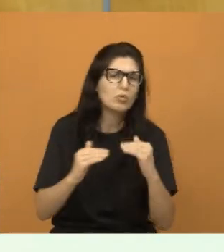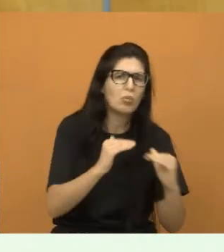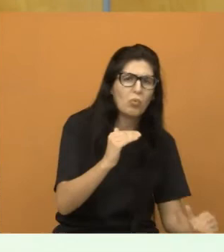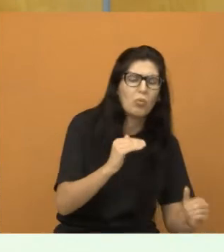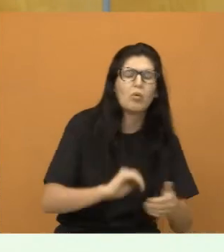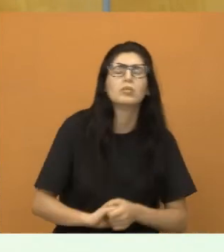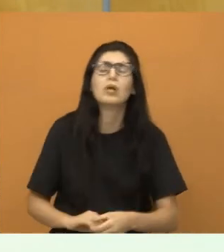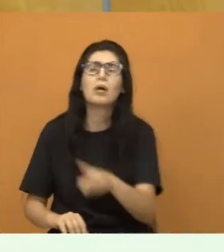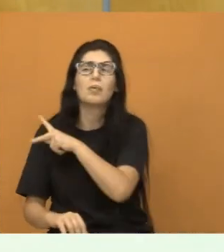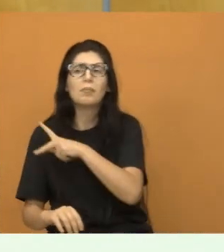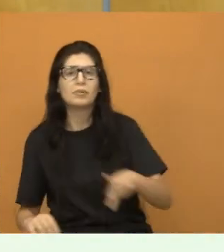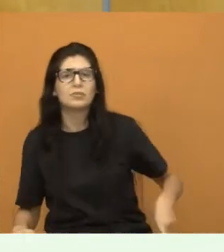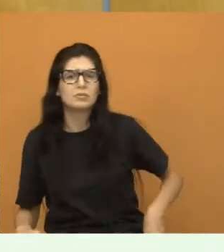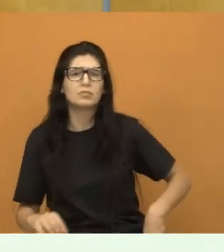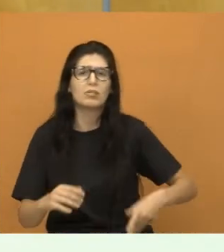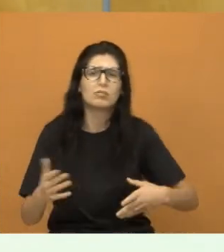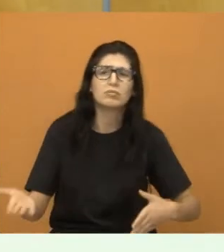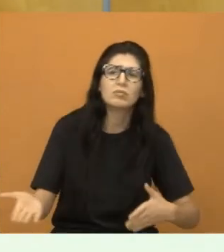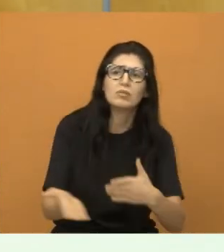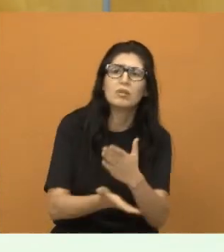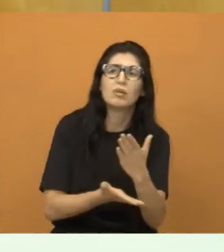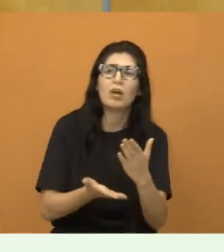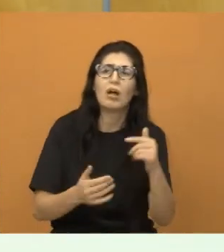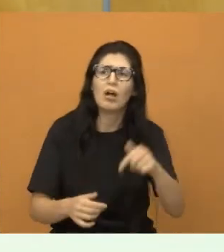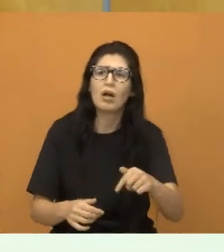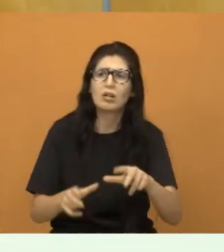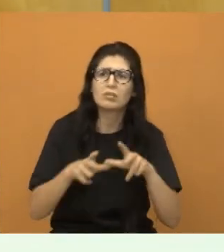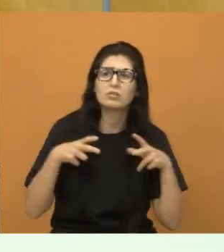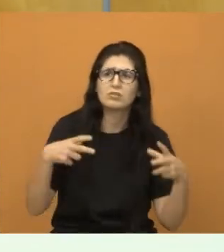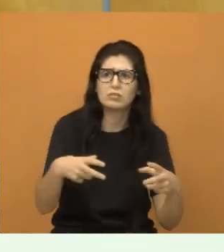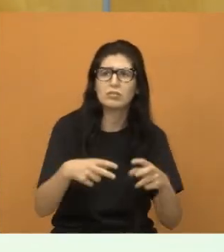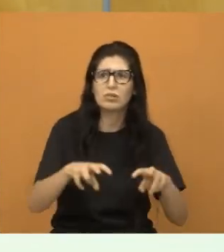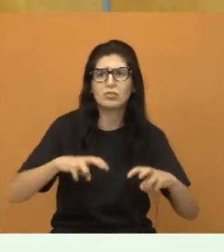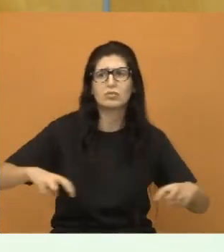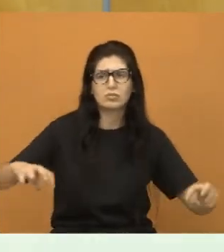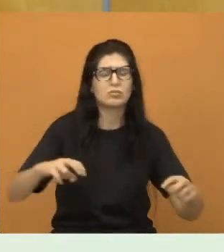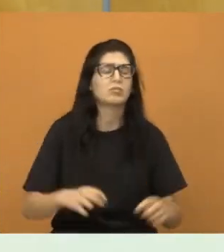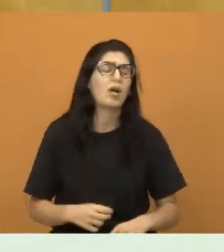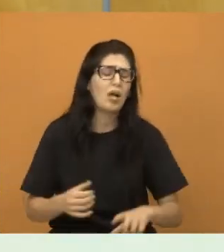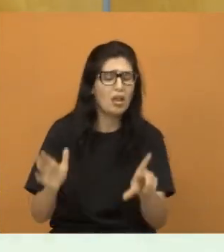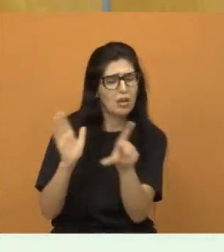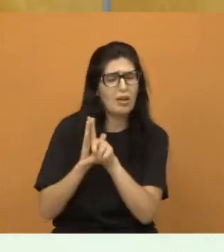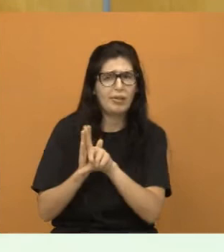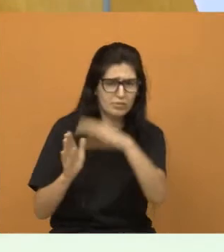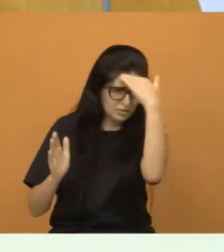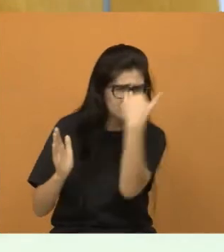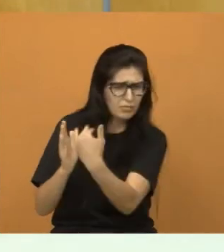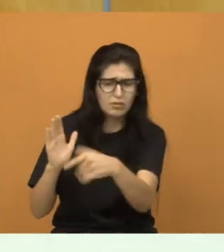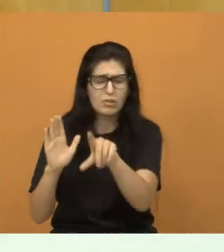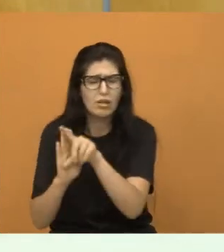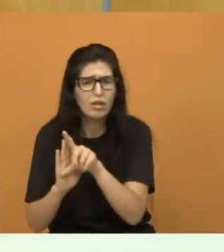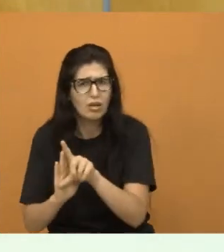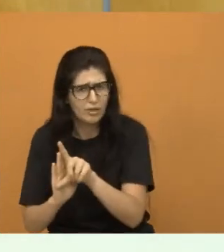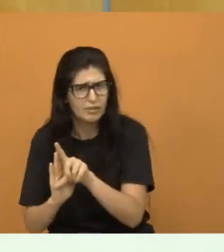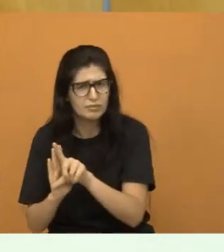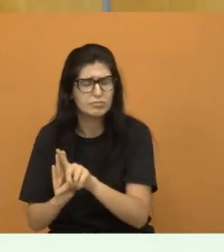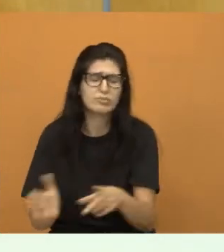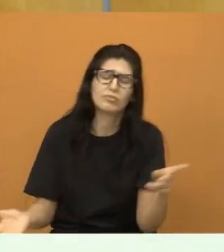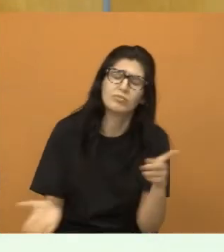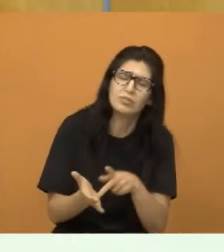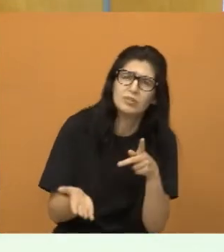presidente submete à deliberação do plenário. Então, eu estou seguindo o regimento. E, mais uma vez, seguindo o